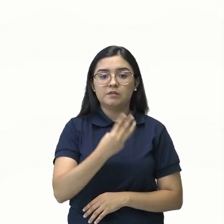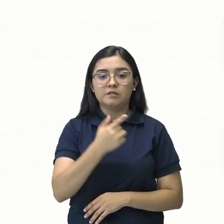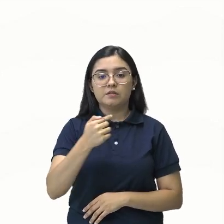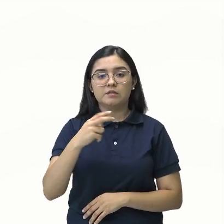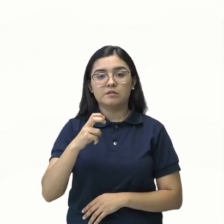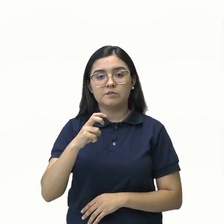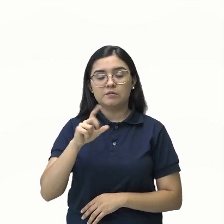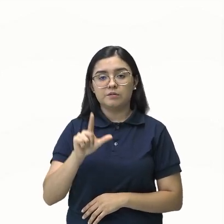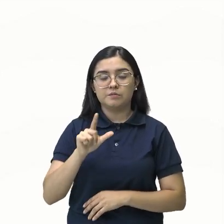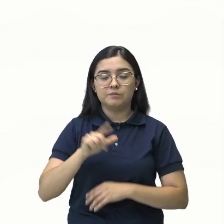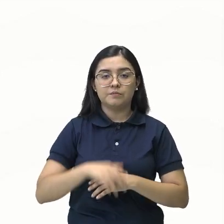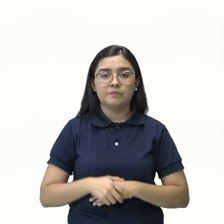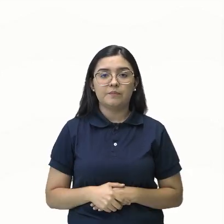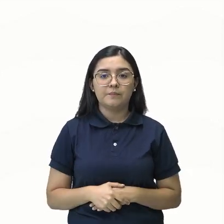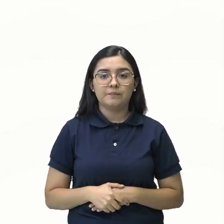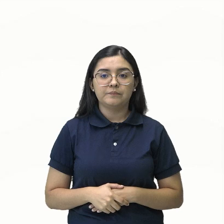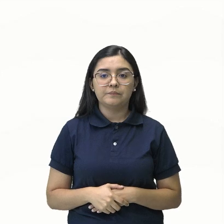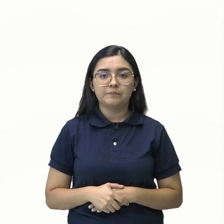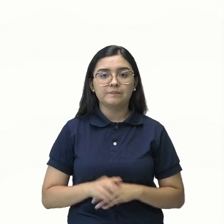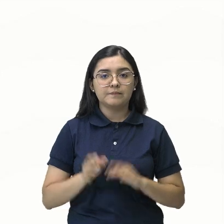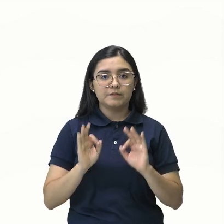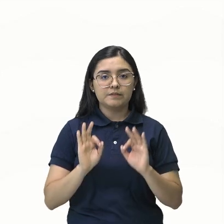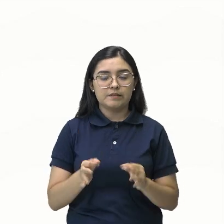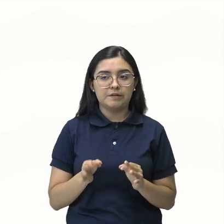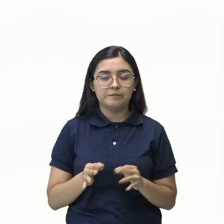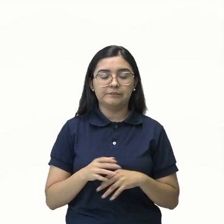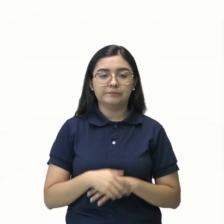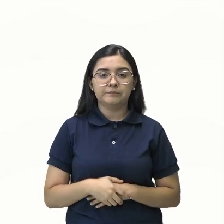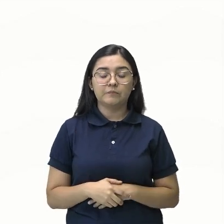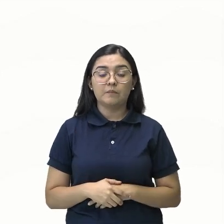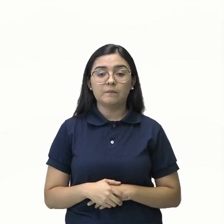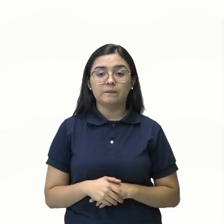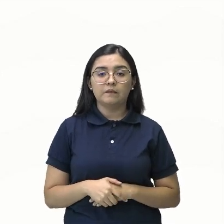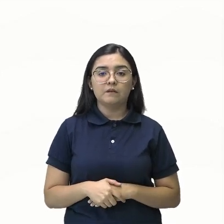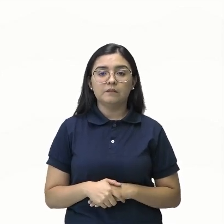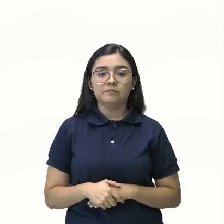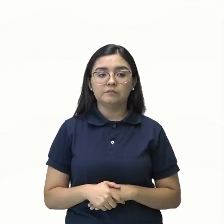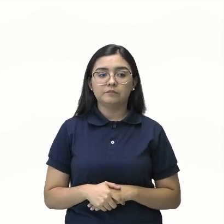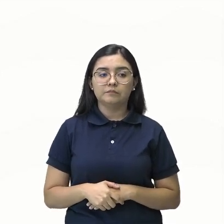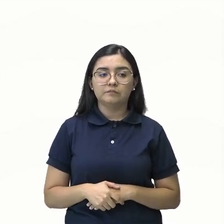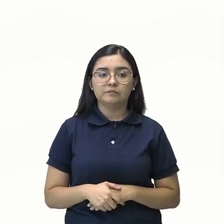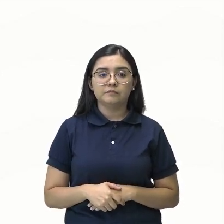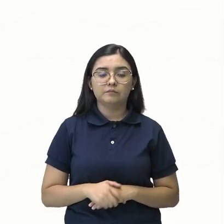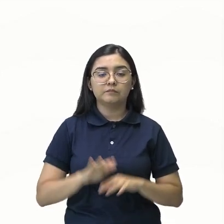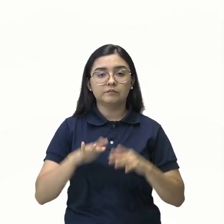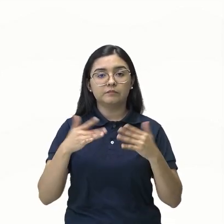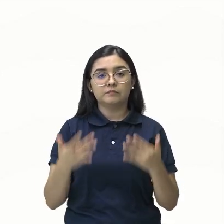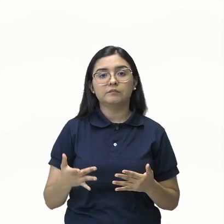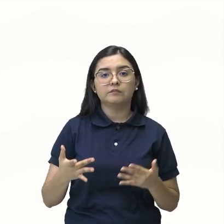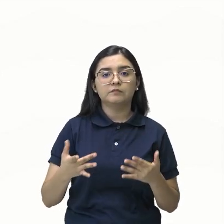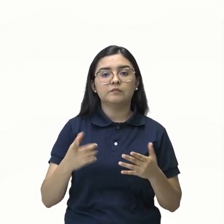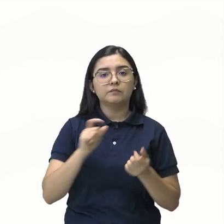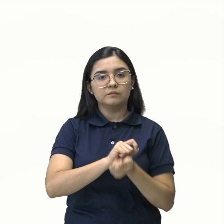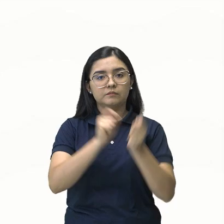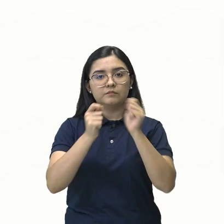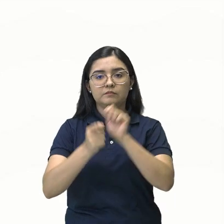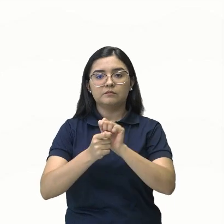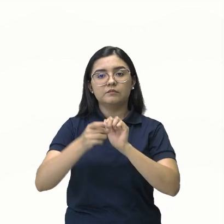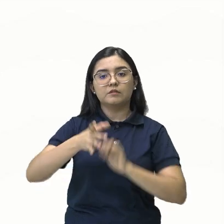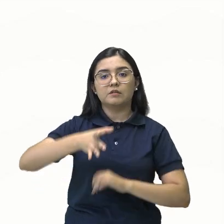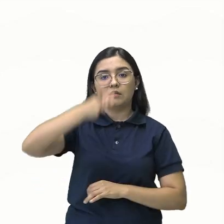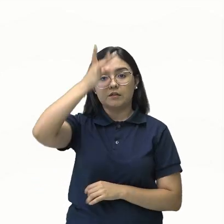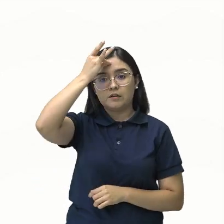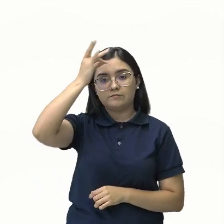3.375 litros. Tudo bom? Então, né, gravem bem essa conversão,